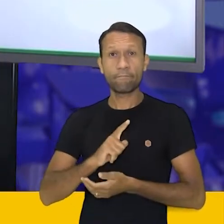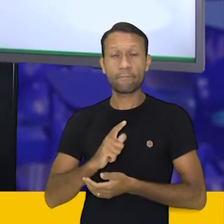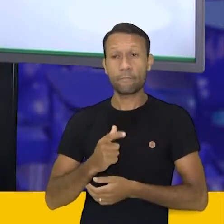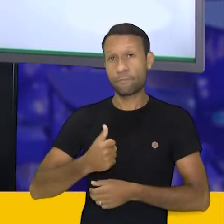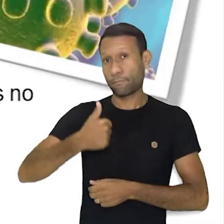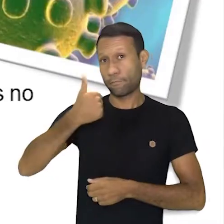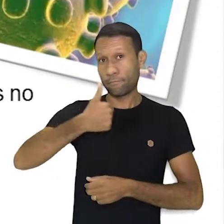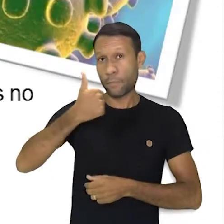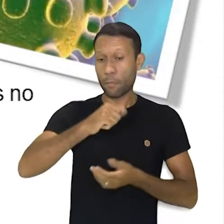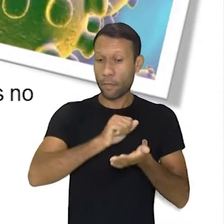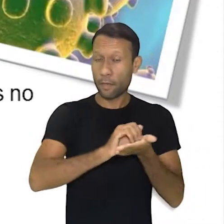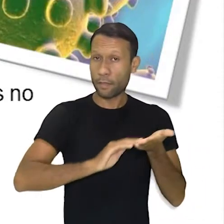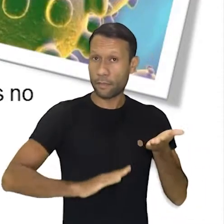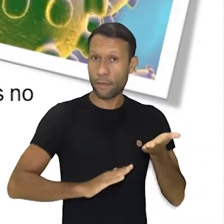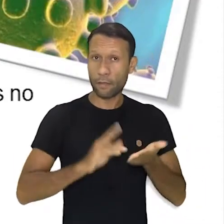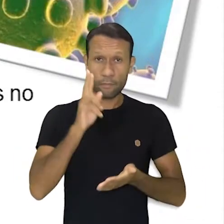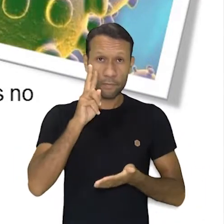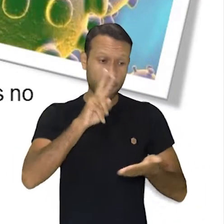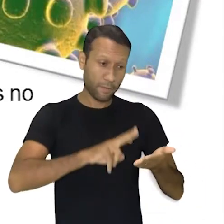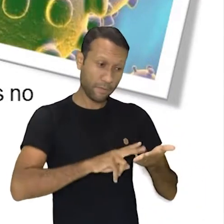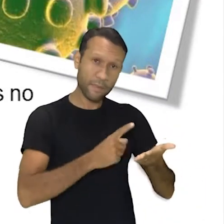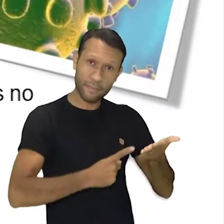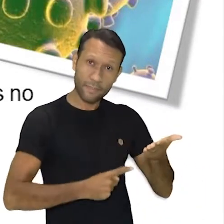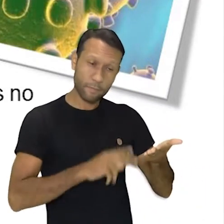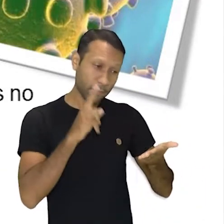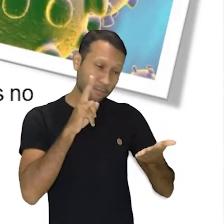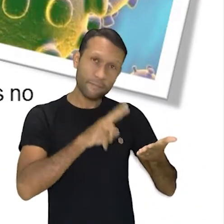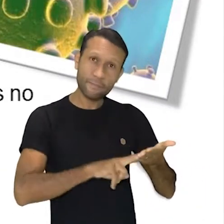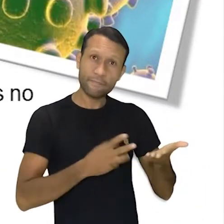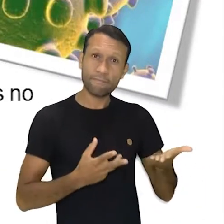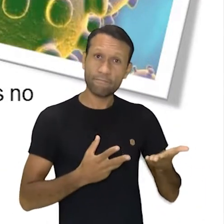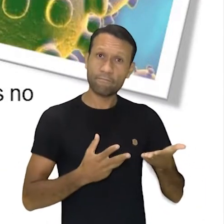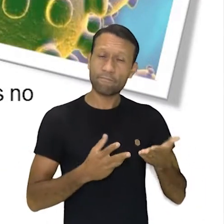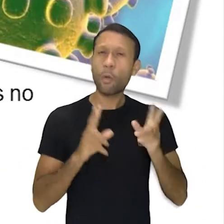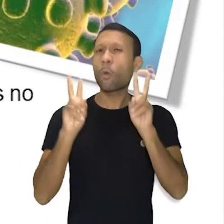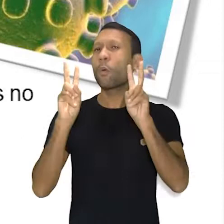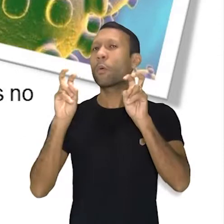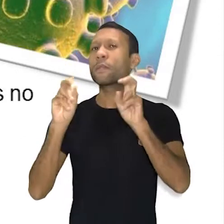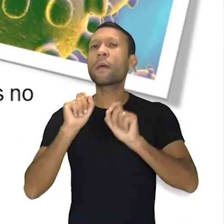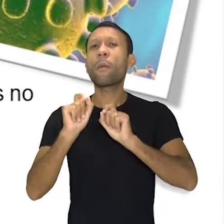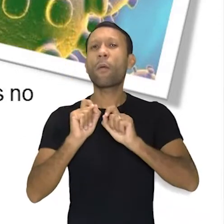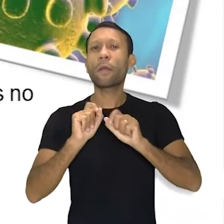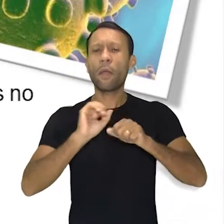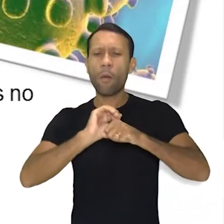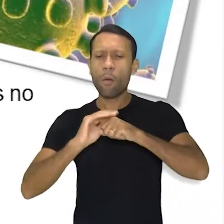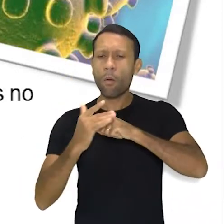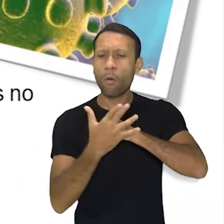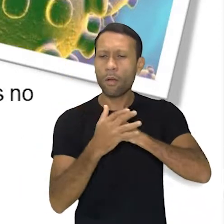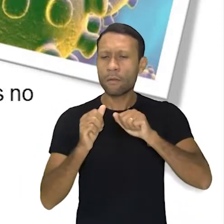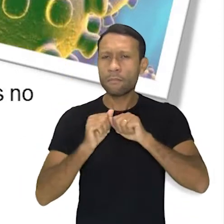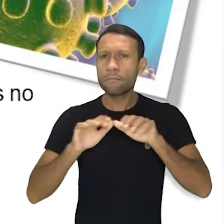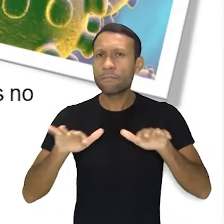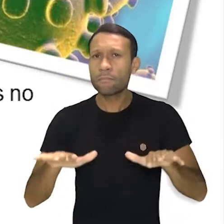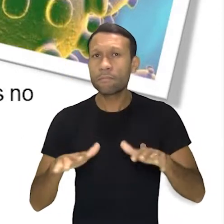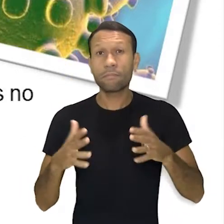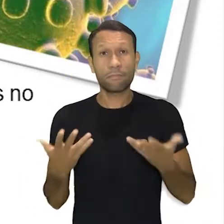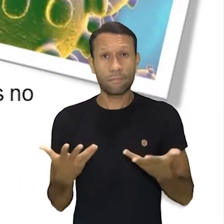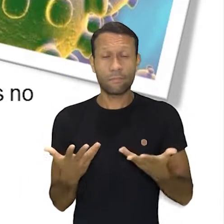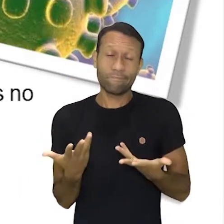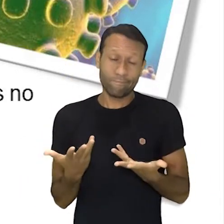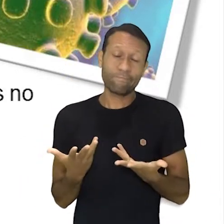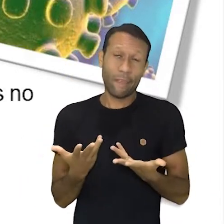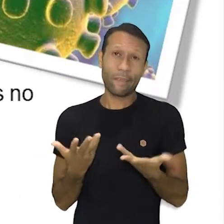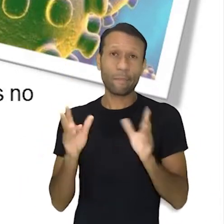Nós temos como primeira atividade, e está aí na sua apostila, a temática é coronavírus, Covid-19. Não poderia